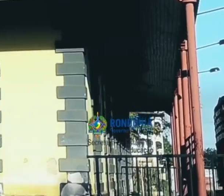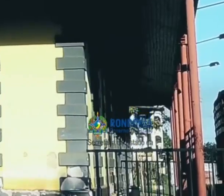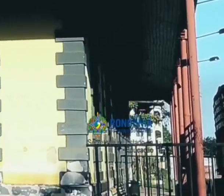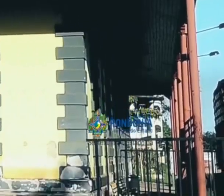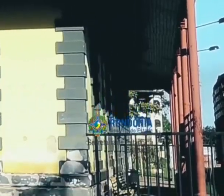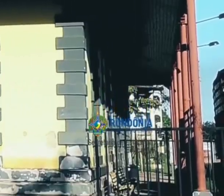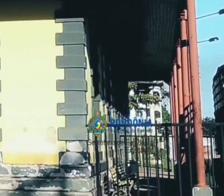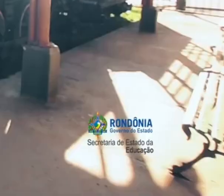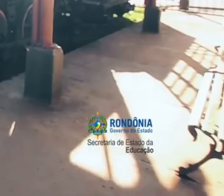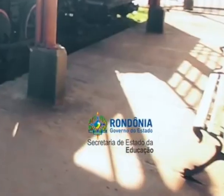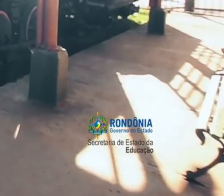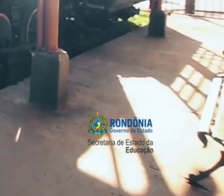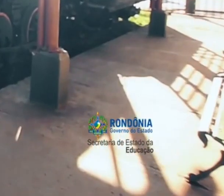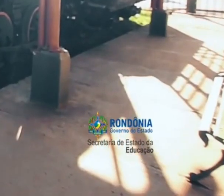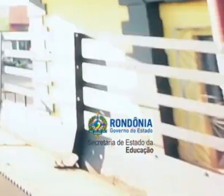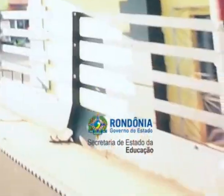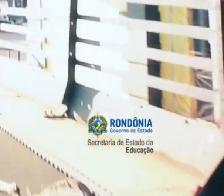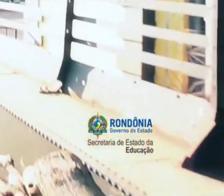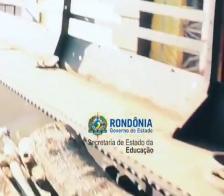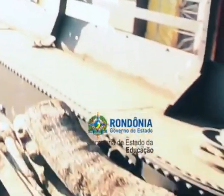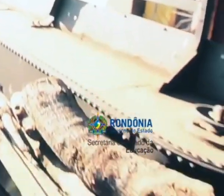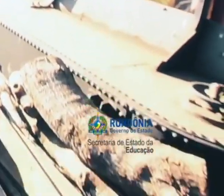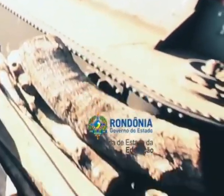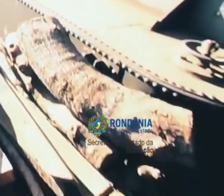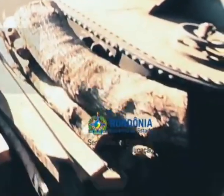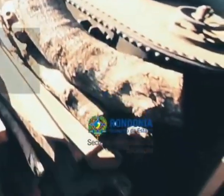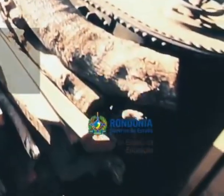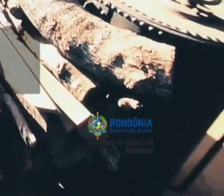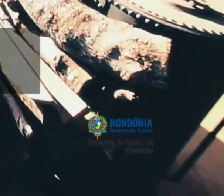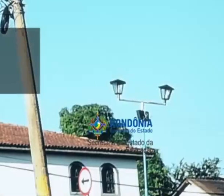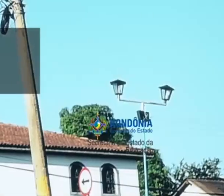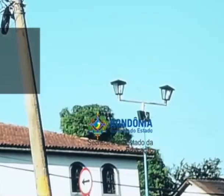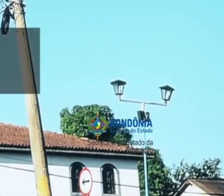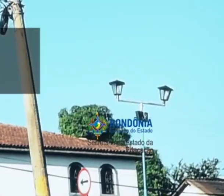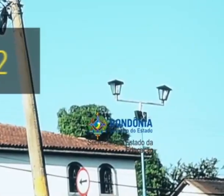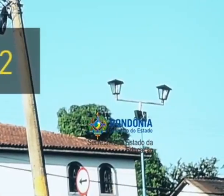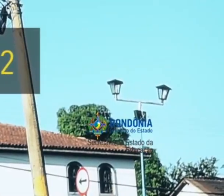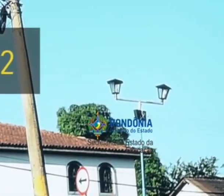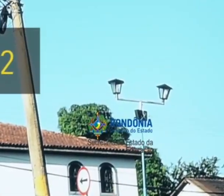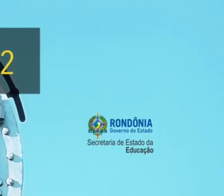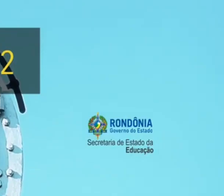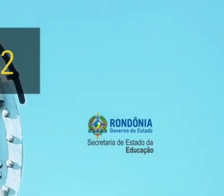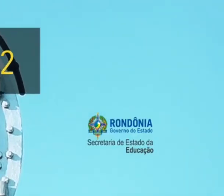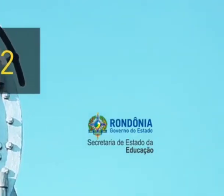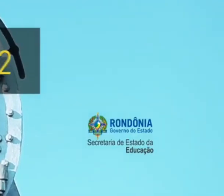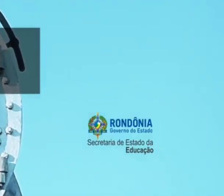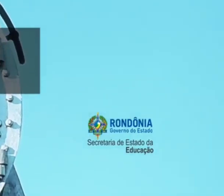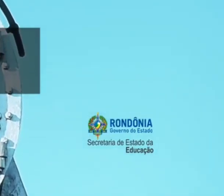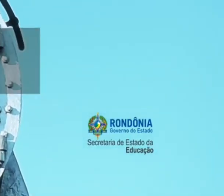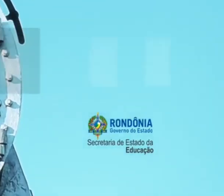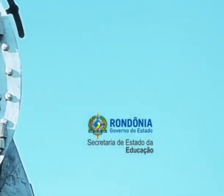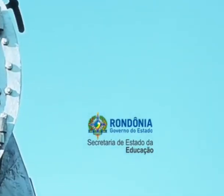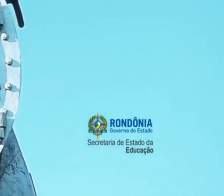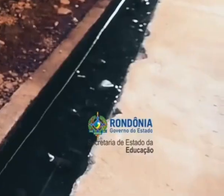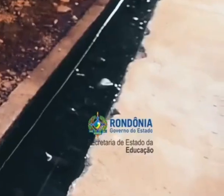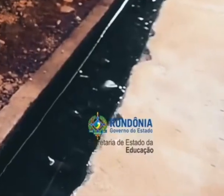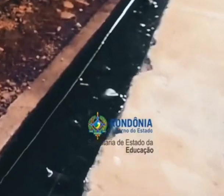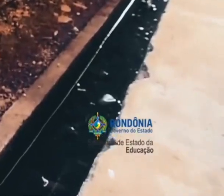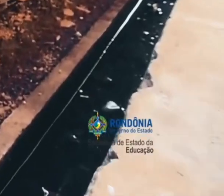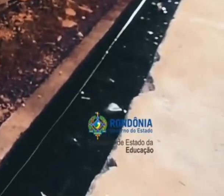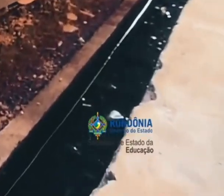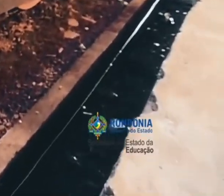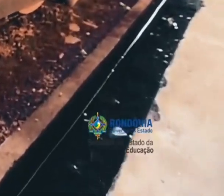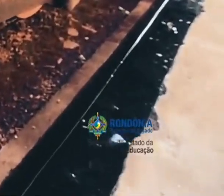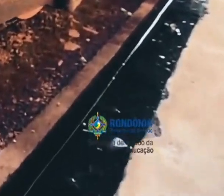Madeira-Mamoré, aqui no seu ponto final, em Guajará-Mirim. E no dia 1º de agosto de 1912,